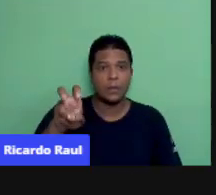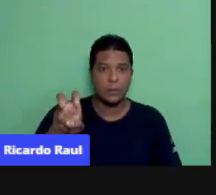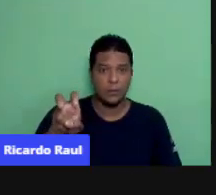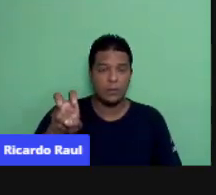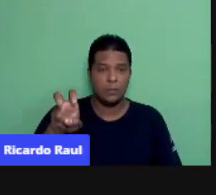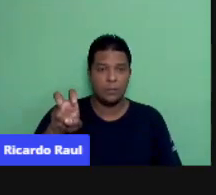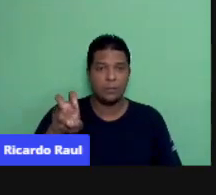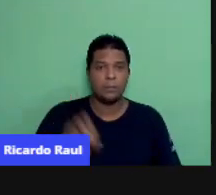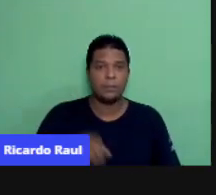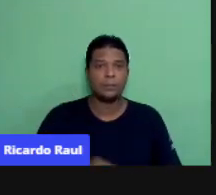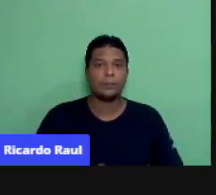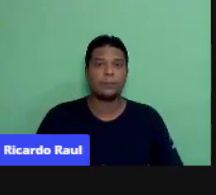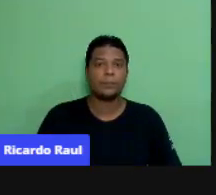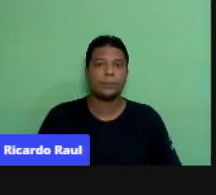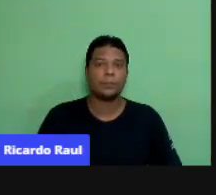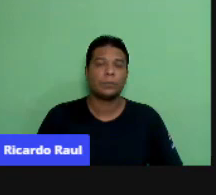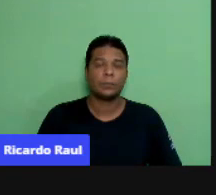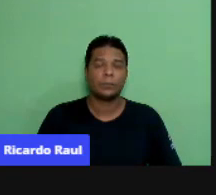Próximo slide.